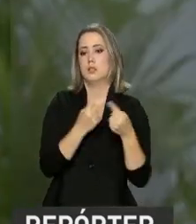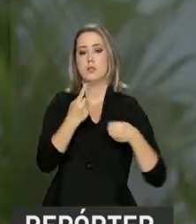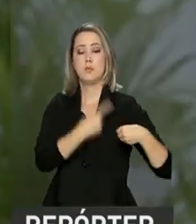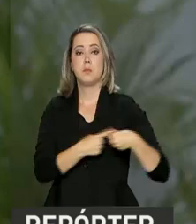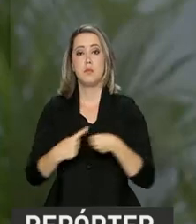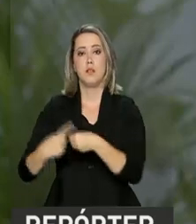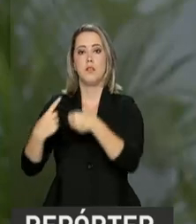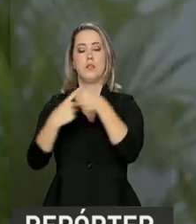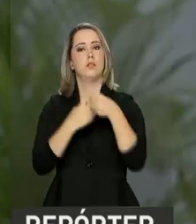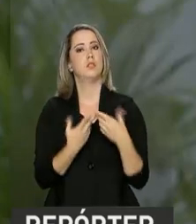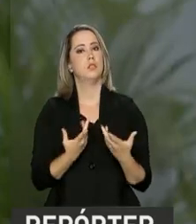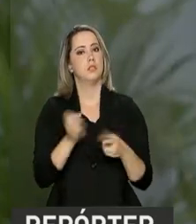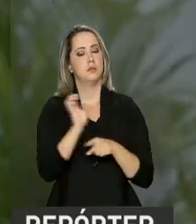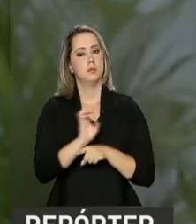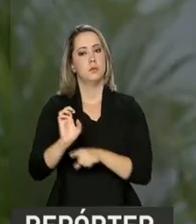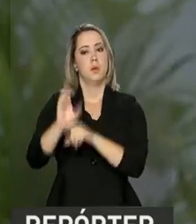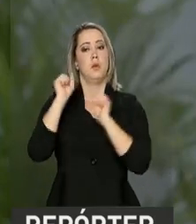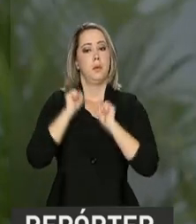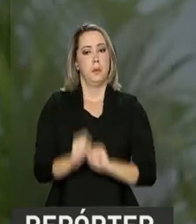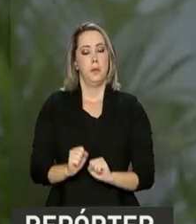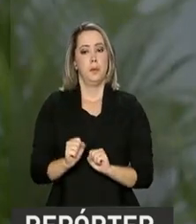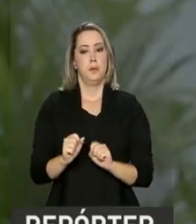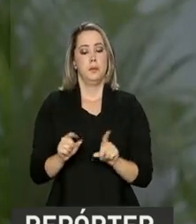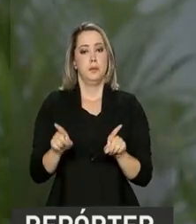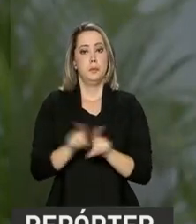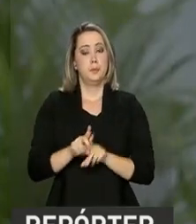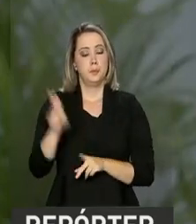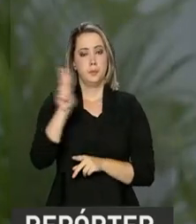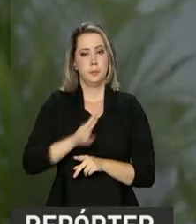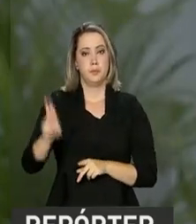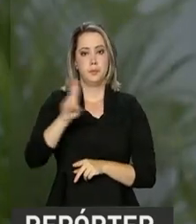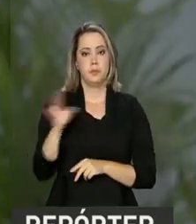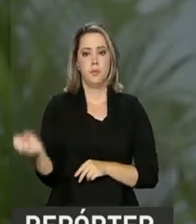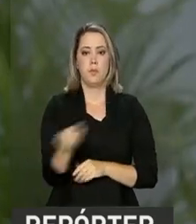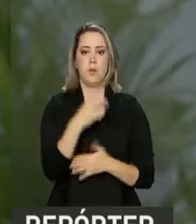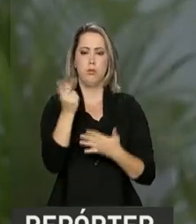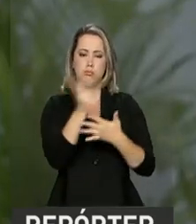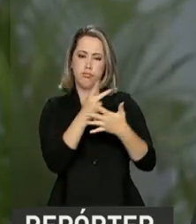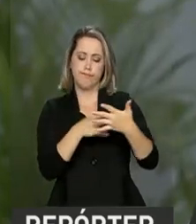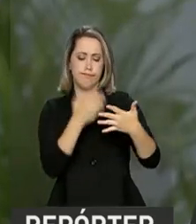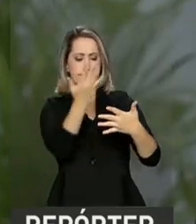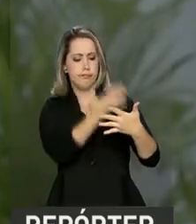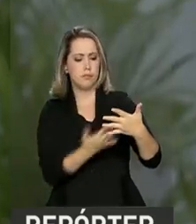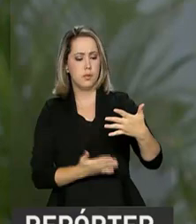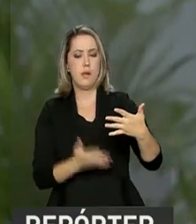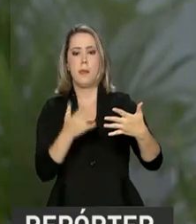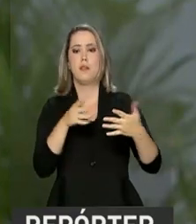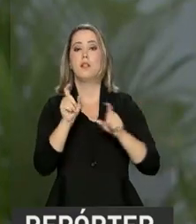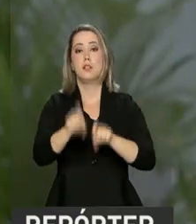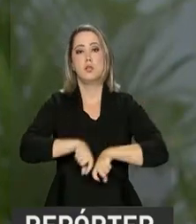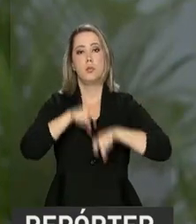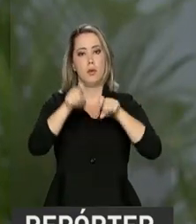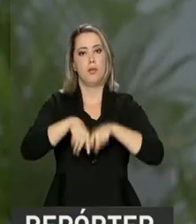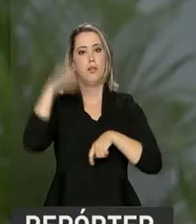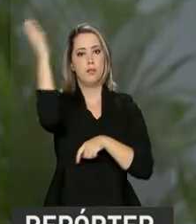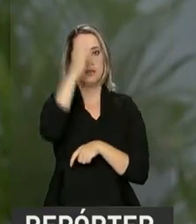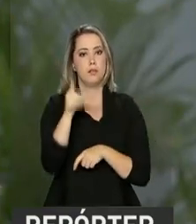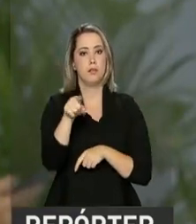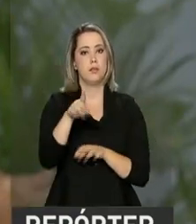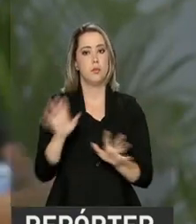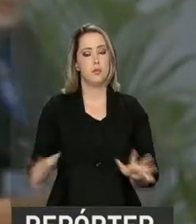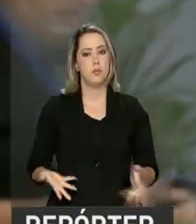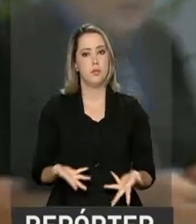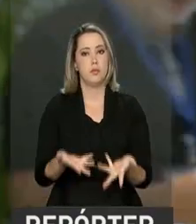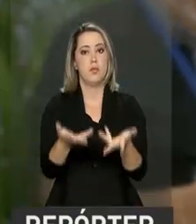os estados, as regiões poderão utilizar esse novo mapa da mina da agropecuária brasileira para